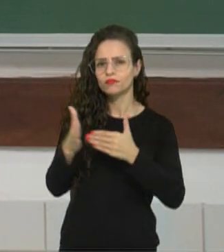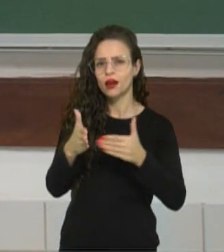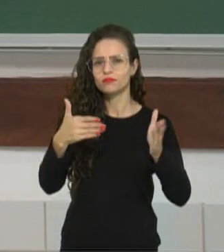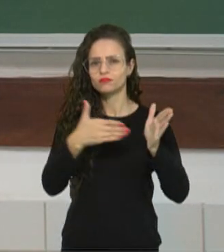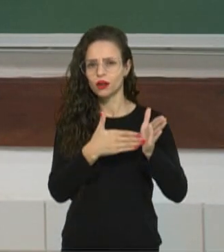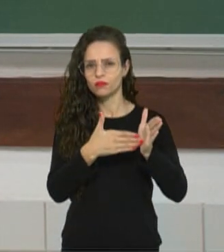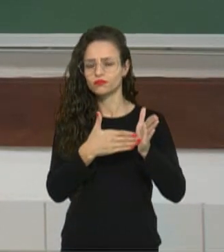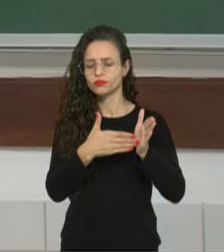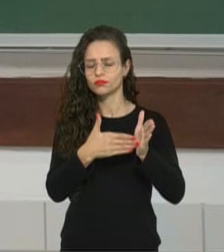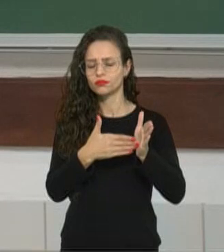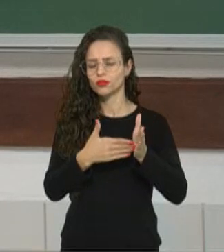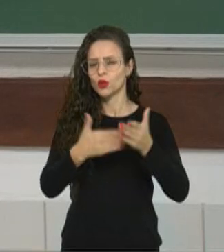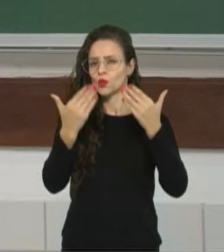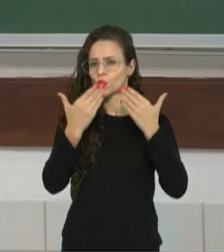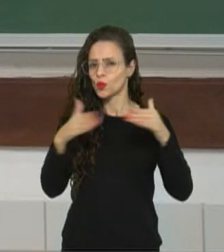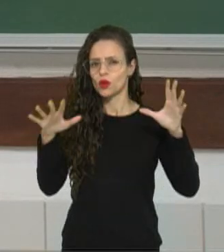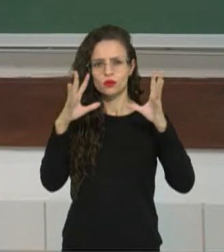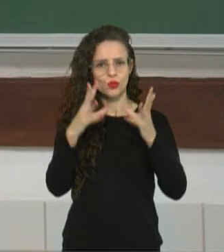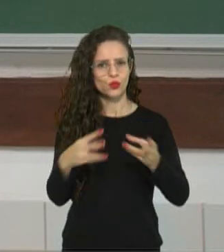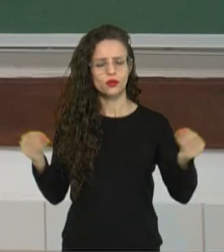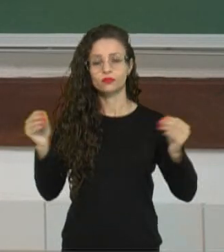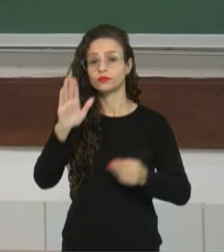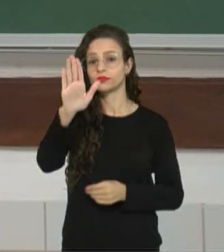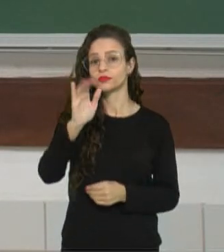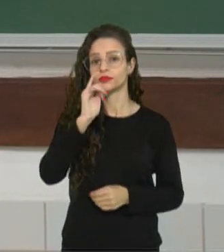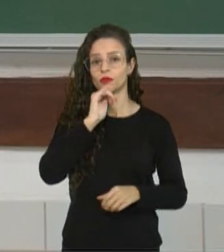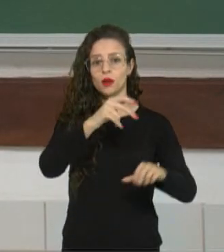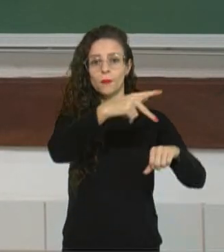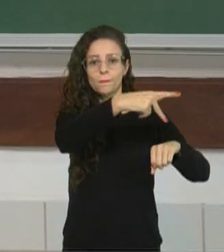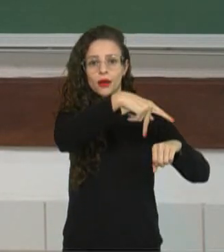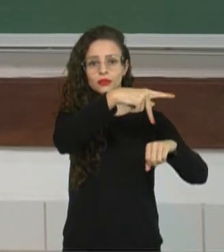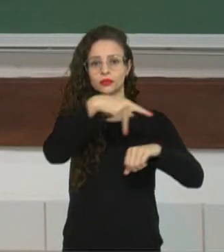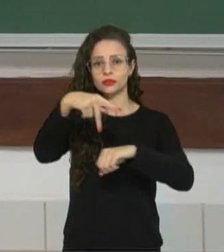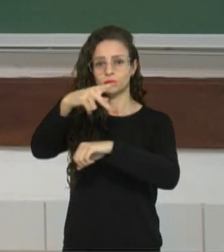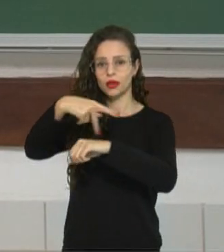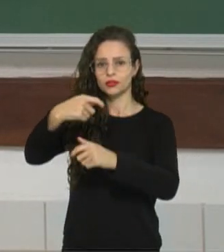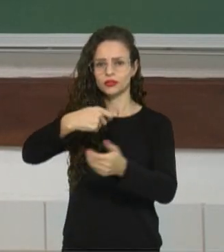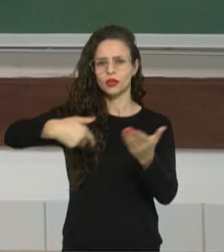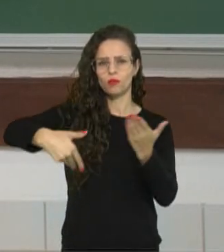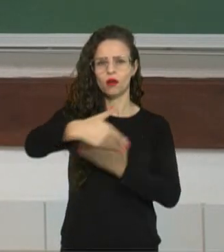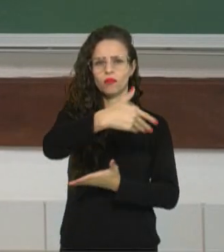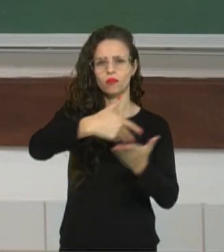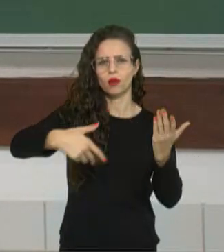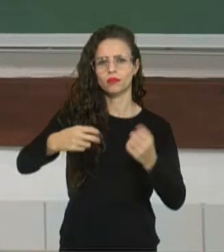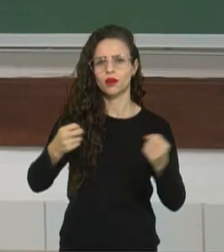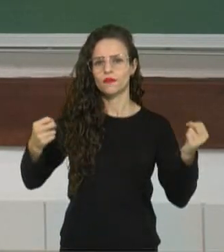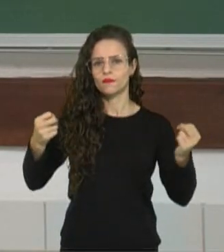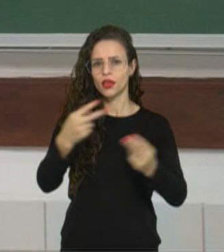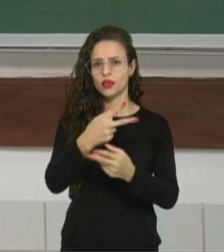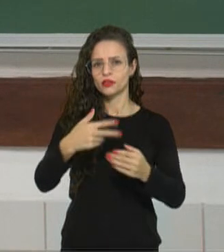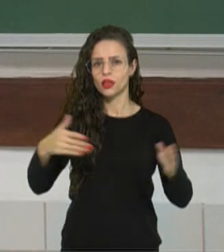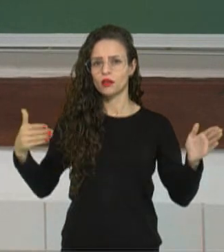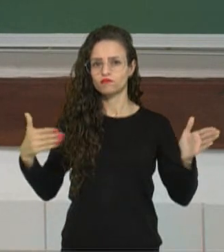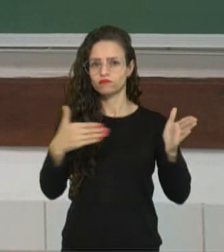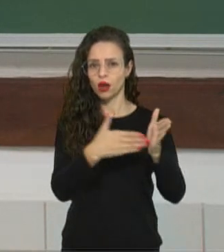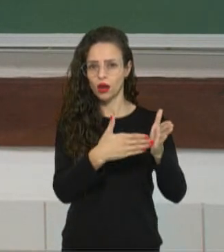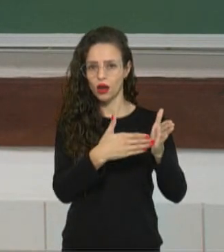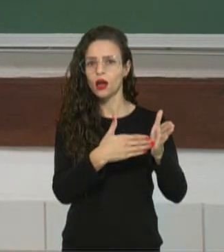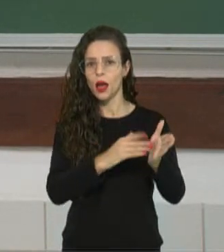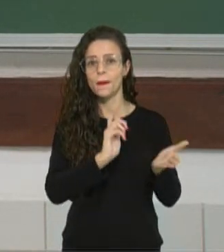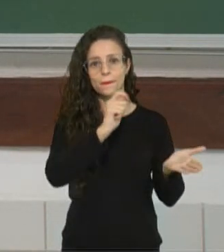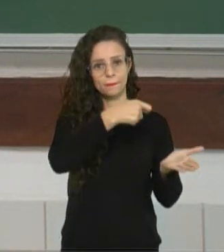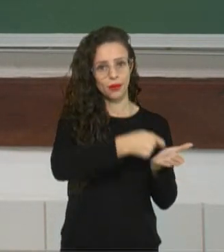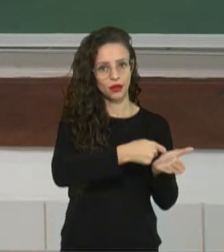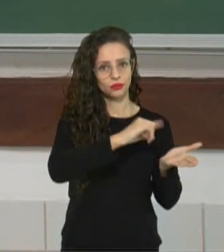estados perderiam sentido. Então, pensem, dois países que fazem comércio um com o outro. Passou a fronteira, você tem que pagar